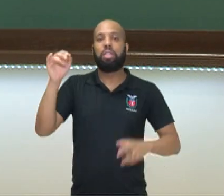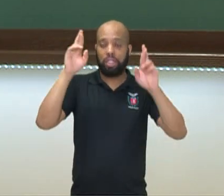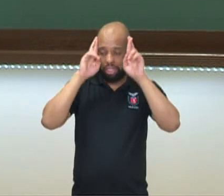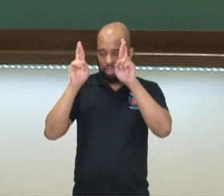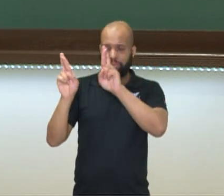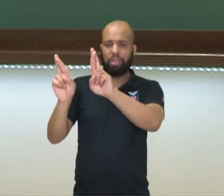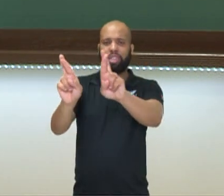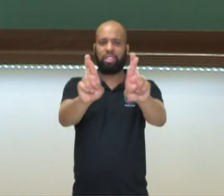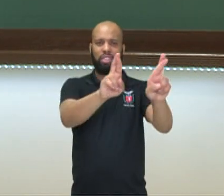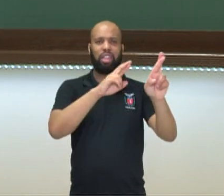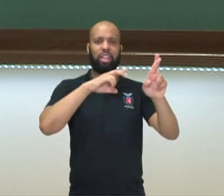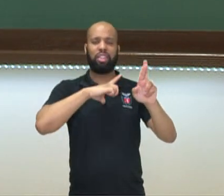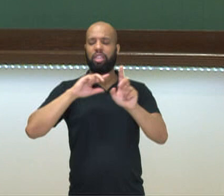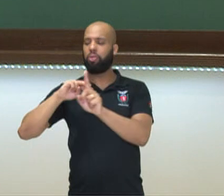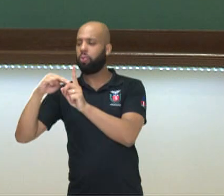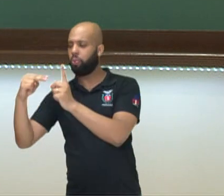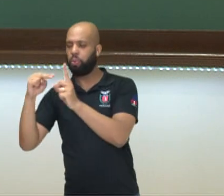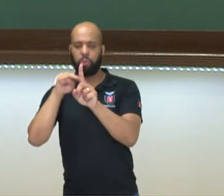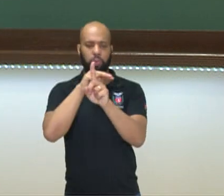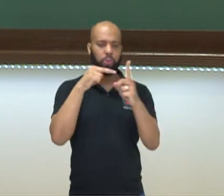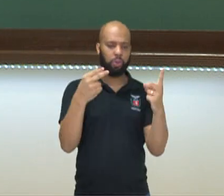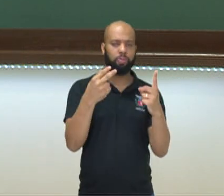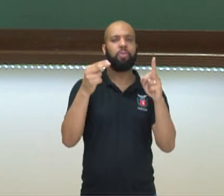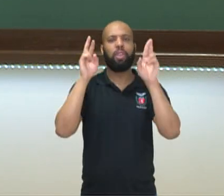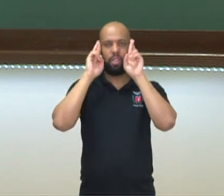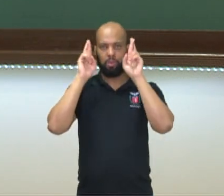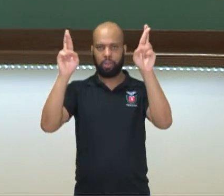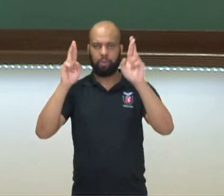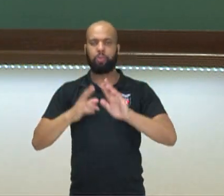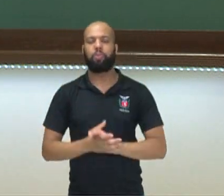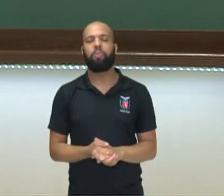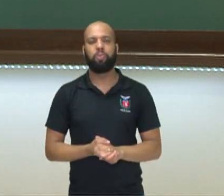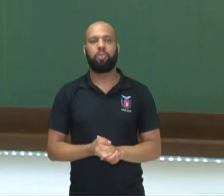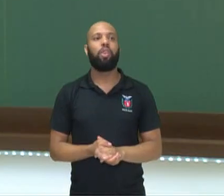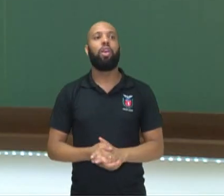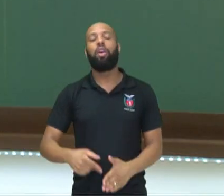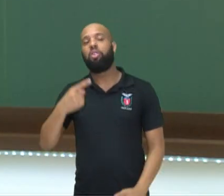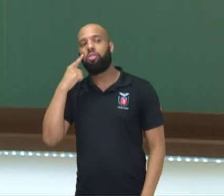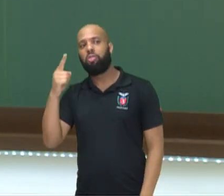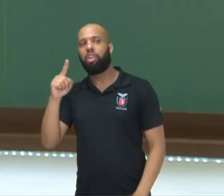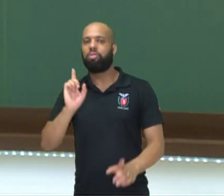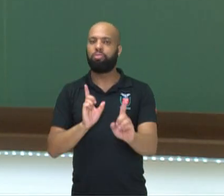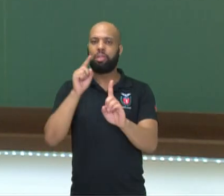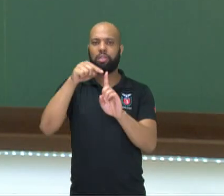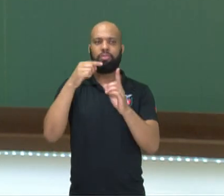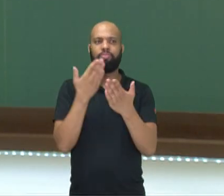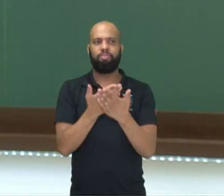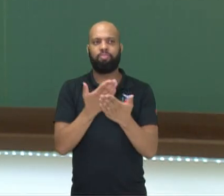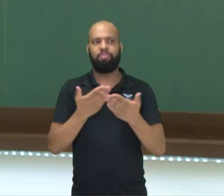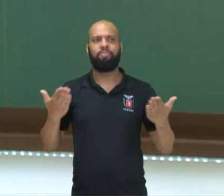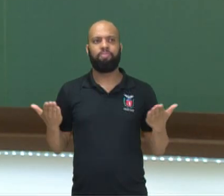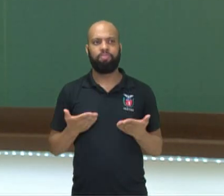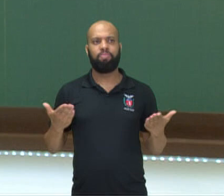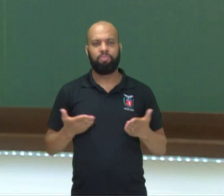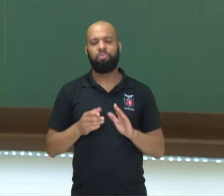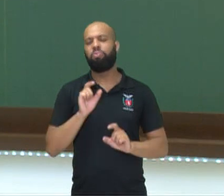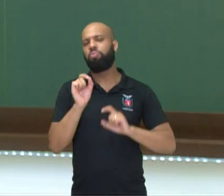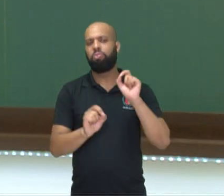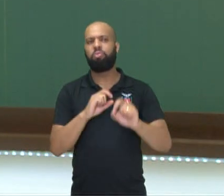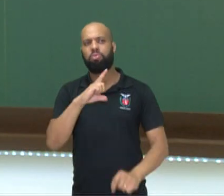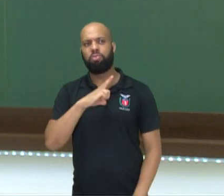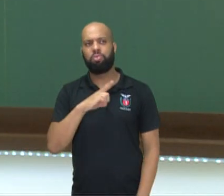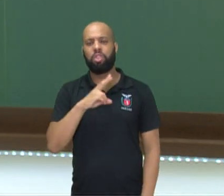respeitar diferentes pontos de vista. Vamos lá? Bom, começando aqui com os objetivos da aula de hoje. Na aula de hoje